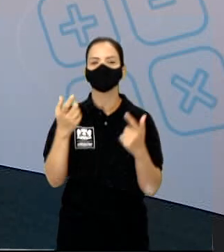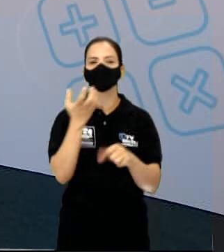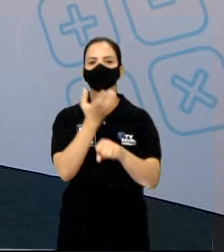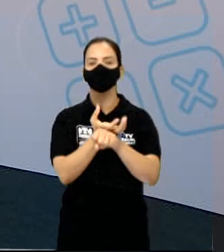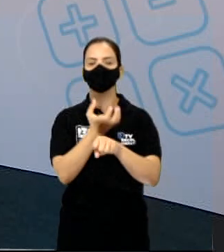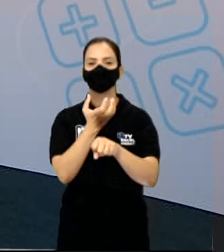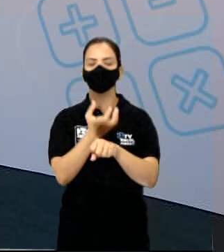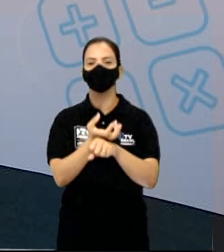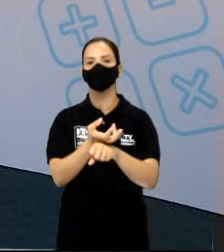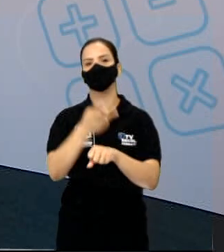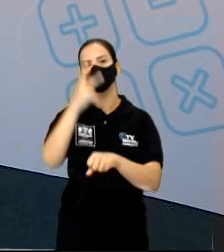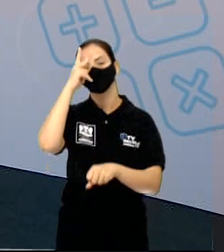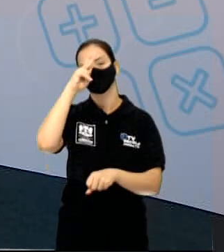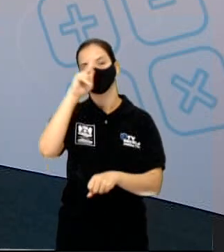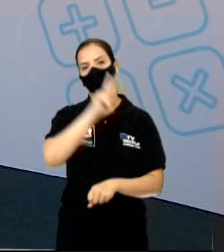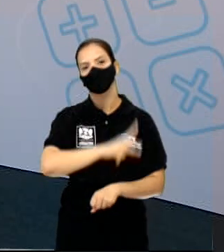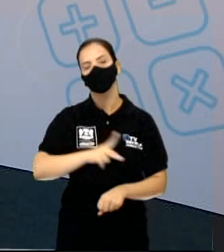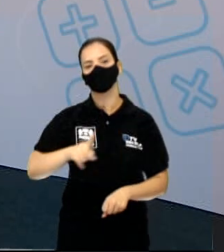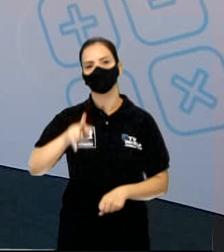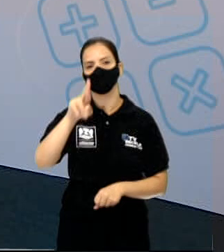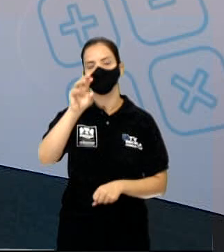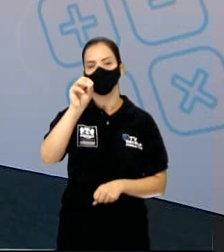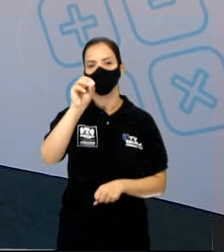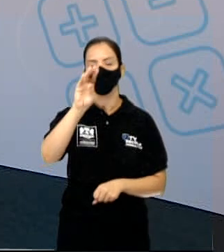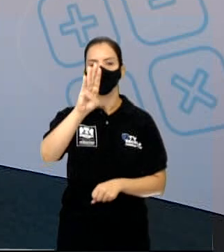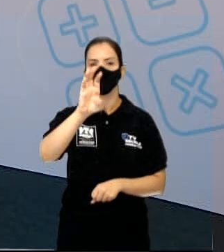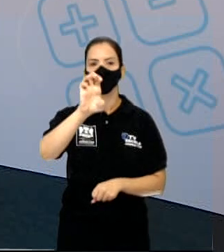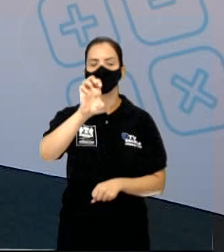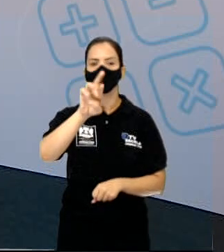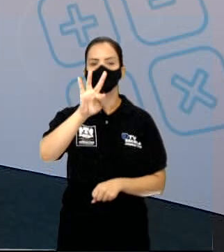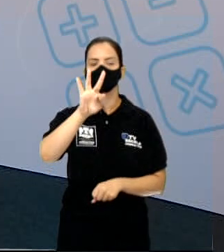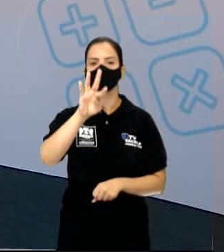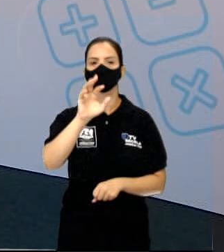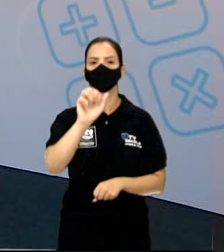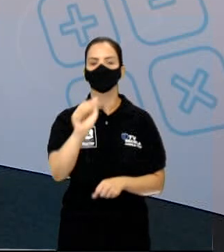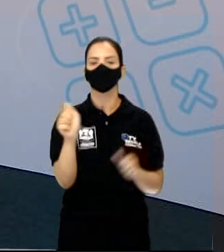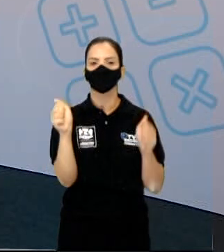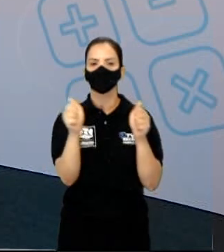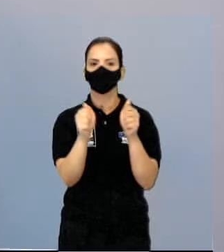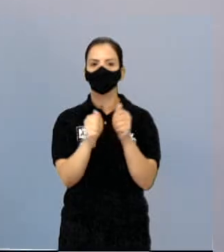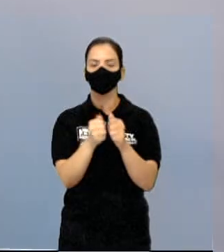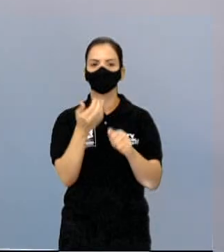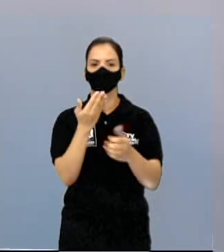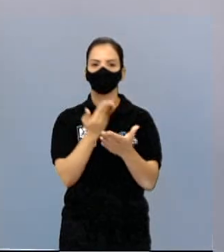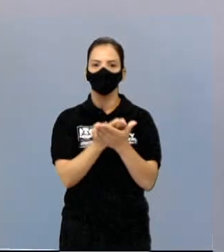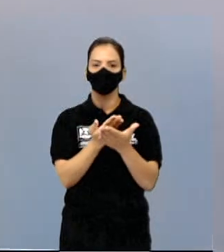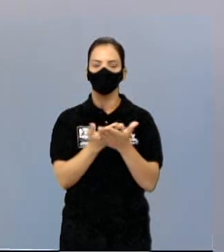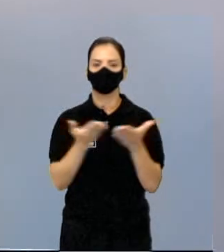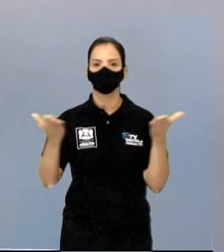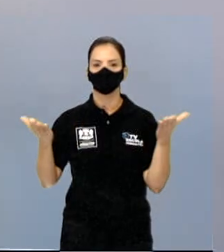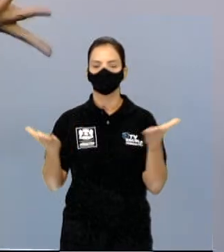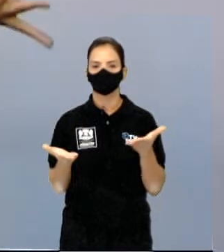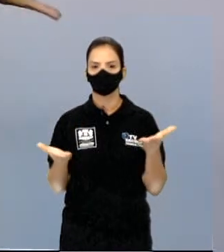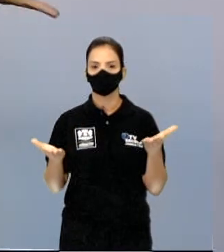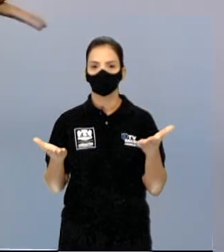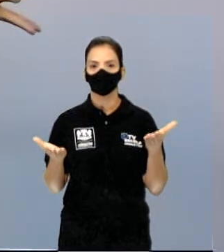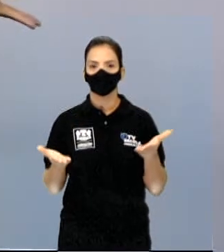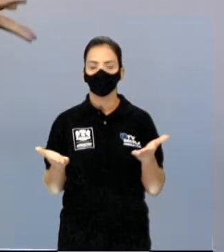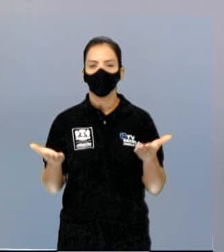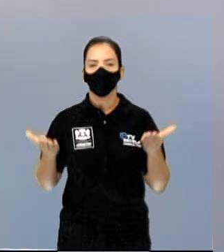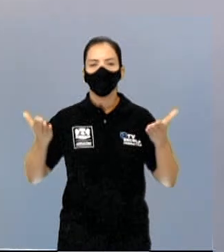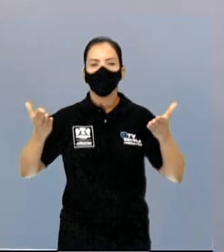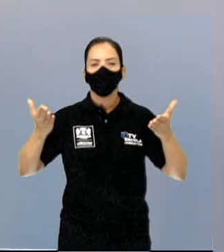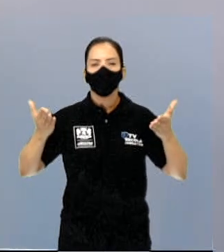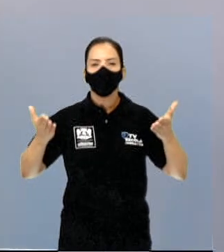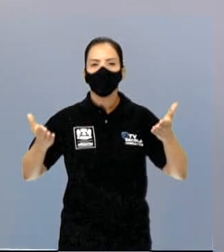a professora Roberta Duarte e estarei junto com vocês na aula de hoje, tá? E para hoje, a nossa aventura,